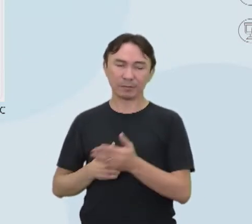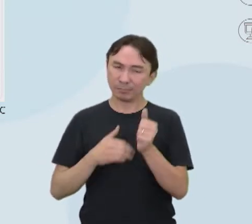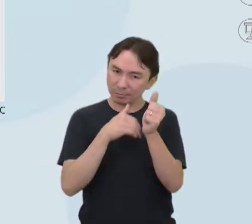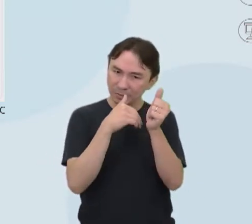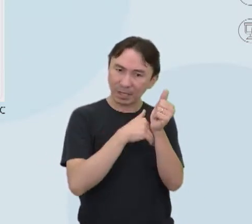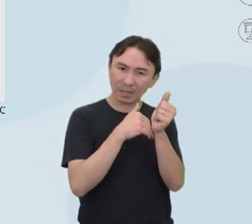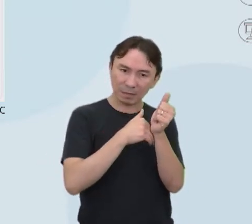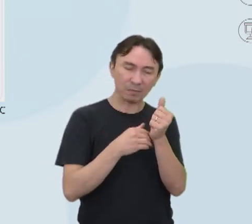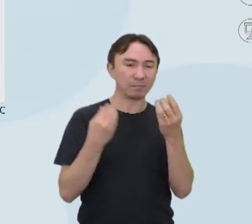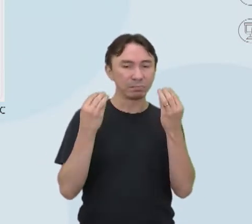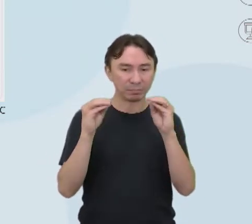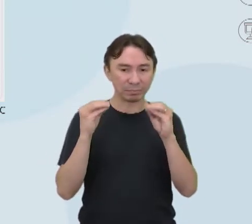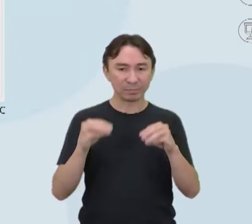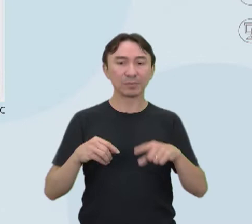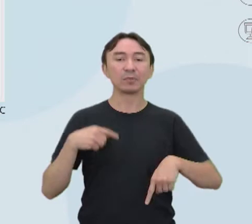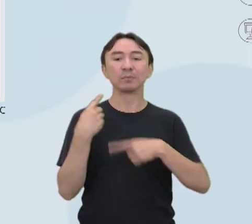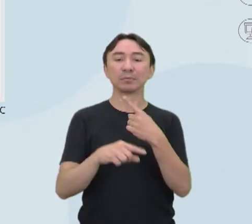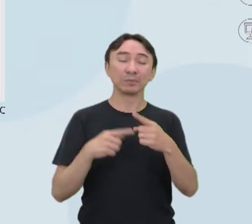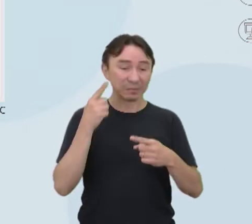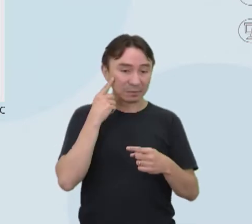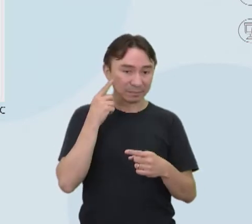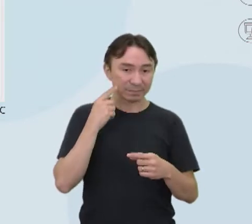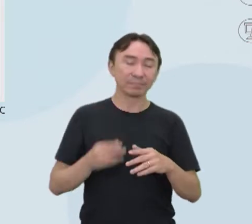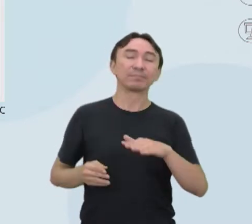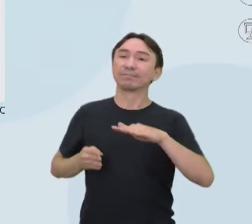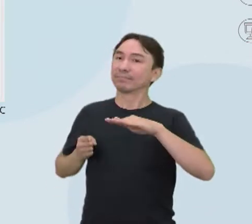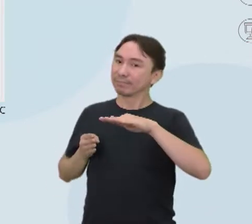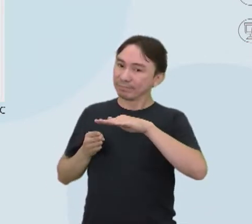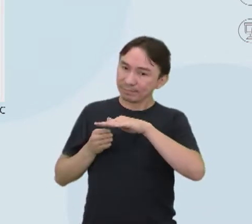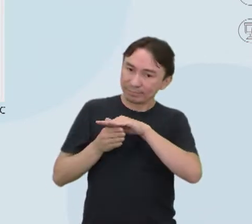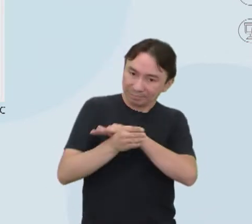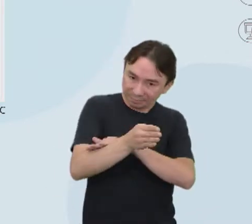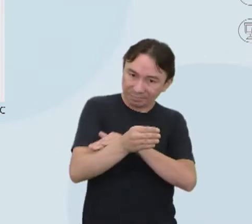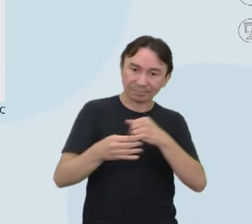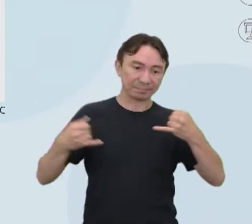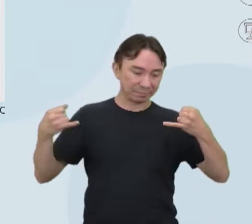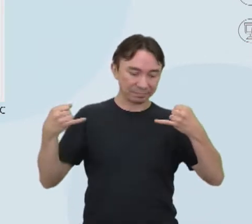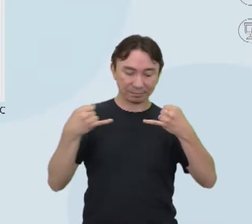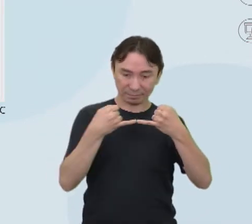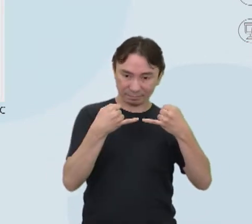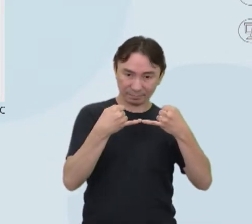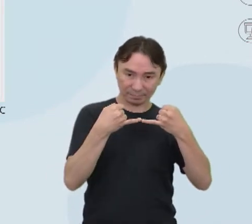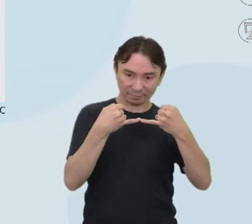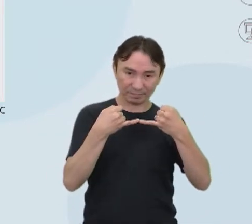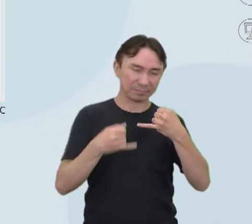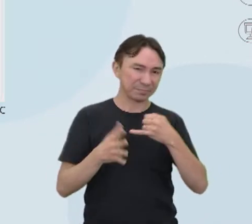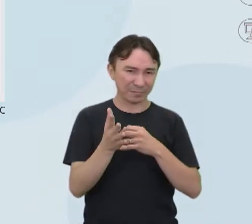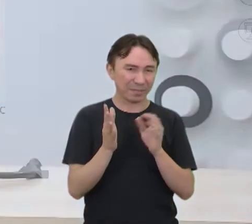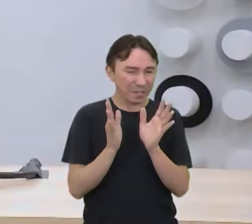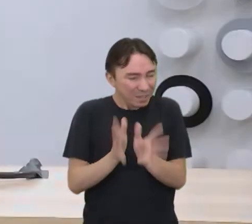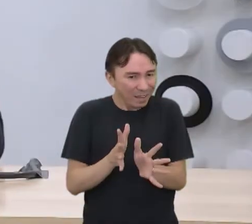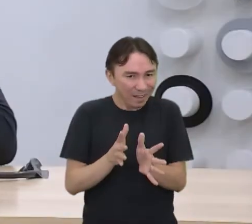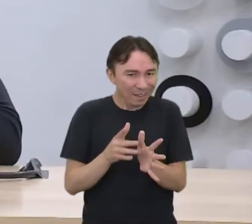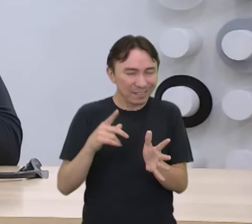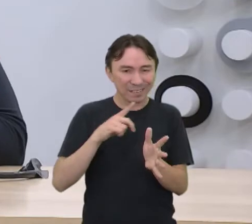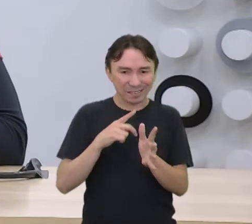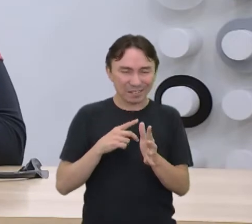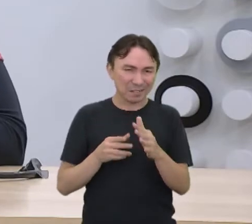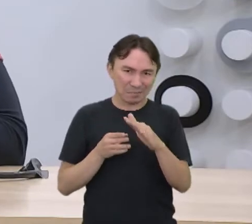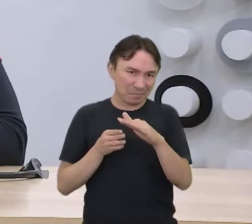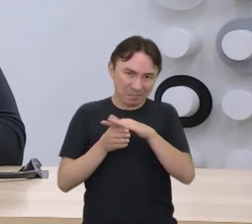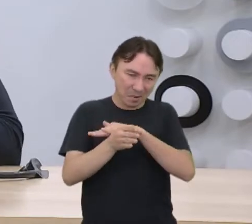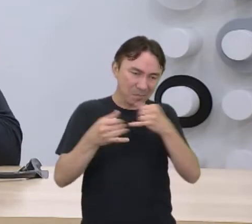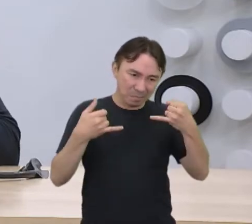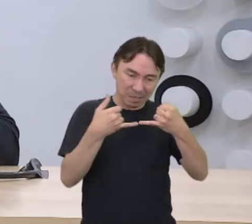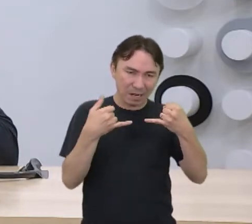senha. E aí eu vou em próximo. E aí sim ele vai logar. Então isso caso você não esteja logado. Sim. Se você já tá logado, ele já vai automaticamente, tá